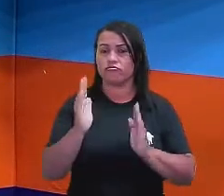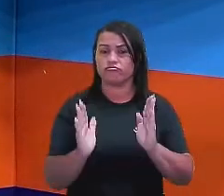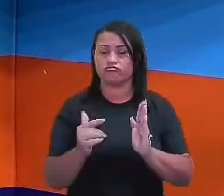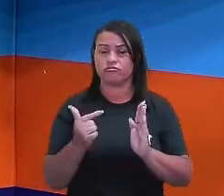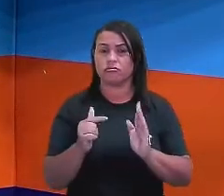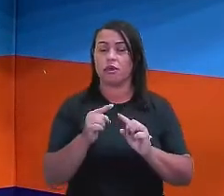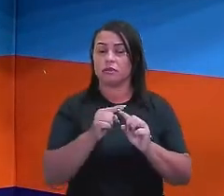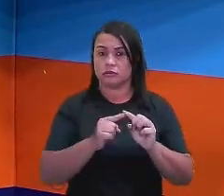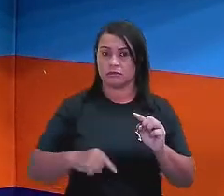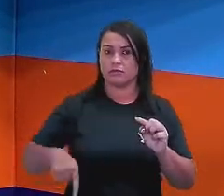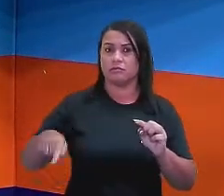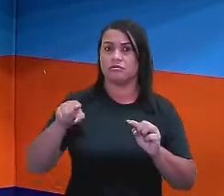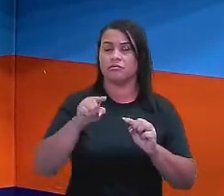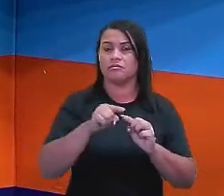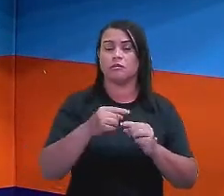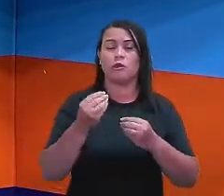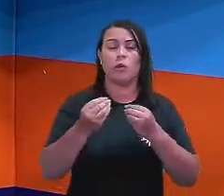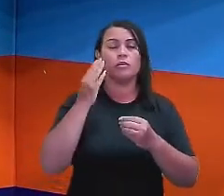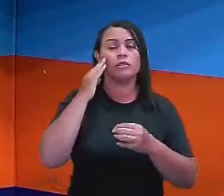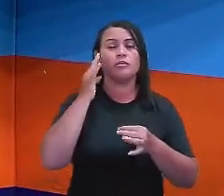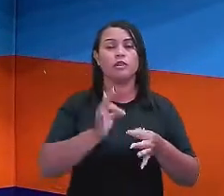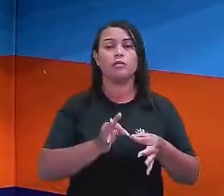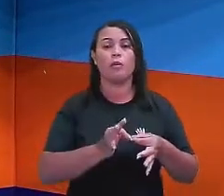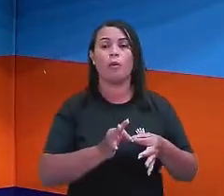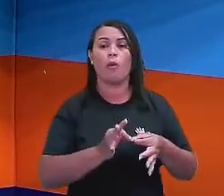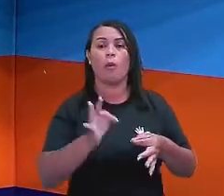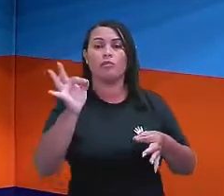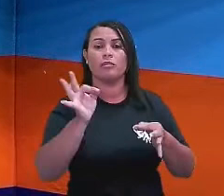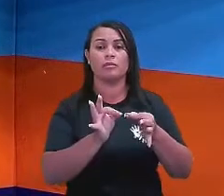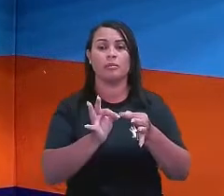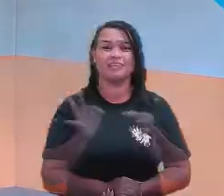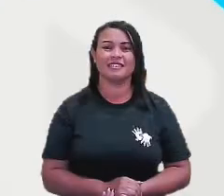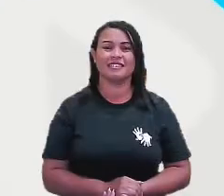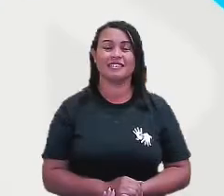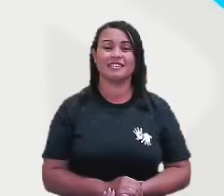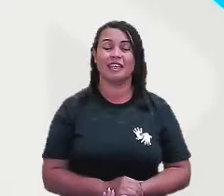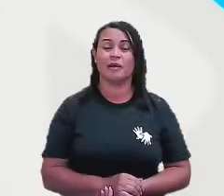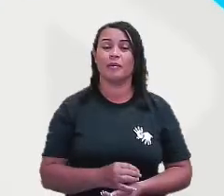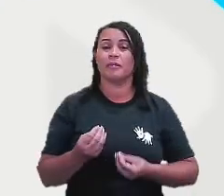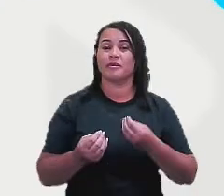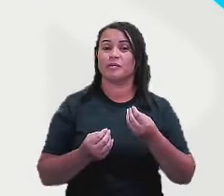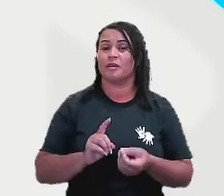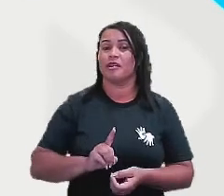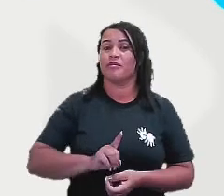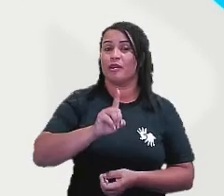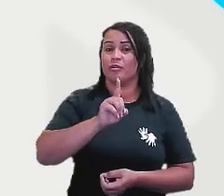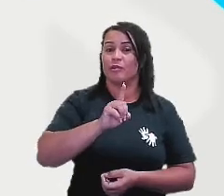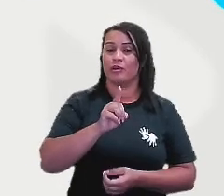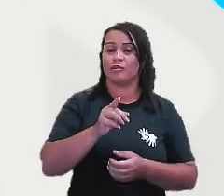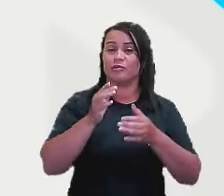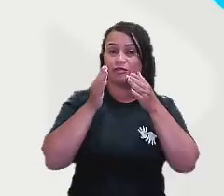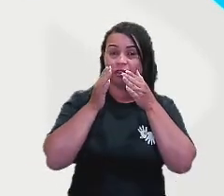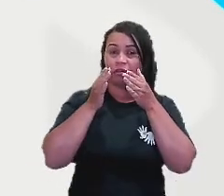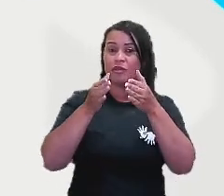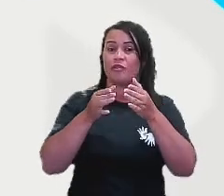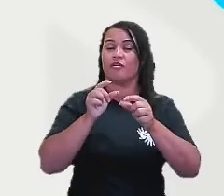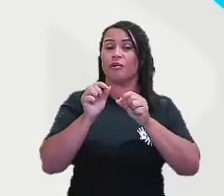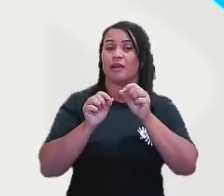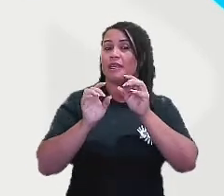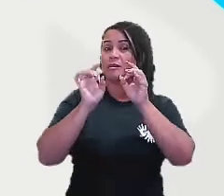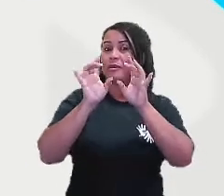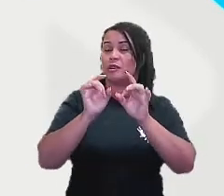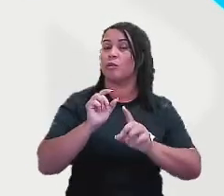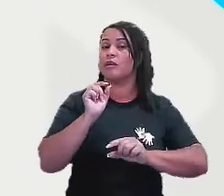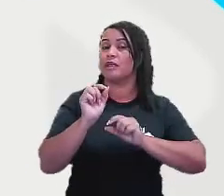do comprimento da circunferência, que vai para a relação de perímetro. Mas aqui a gente vai tratar especialmente do